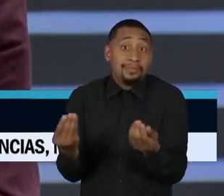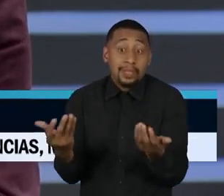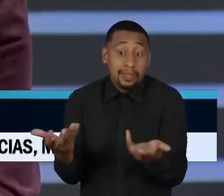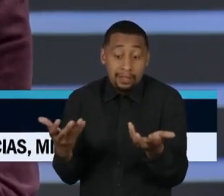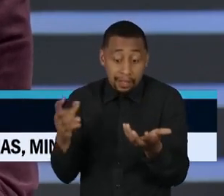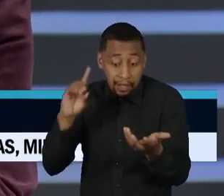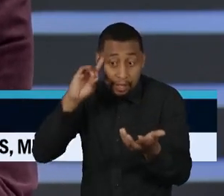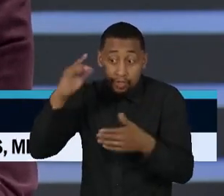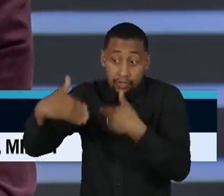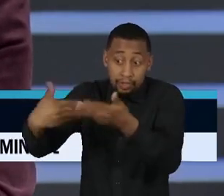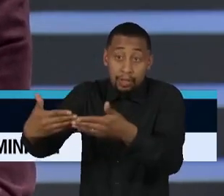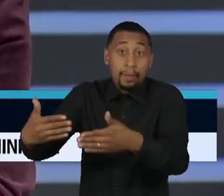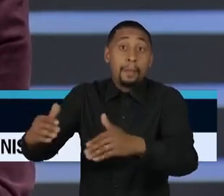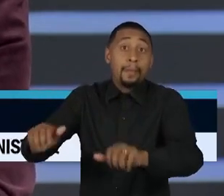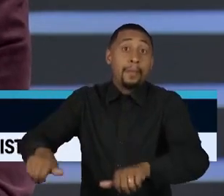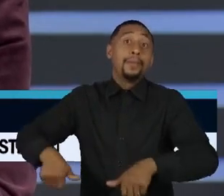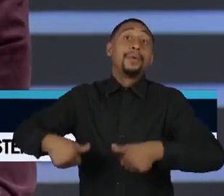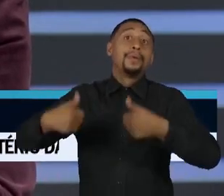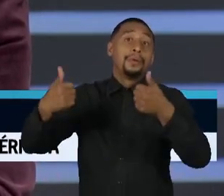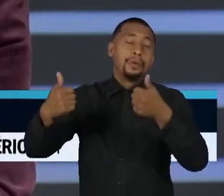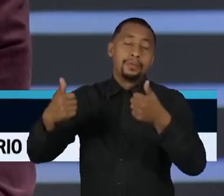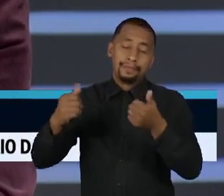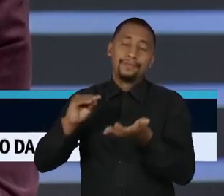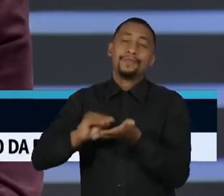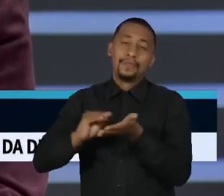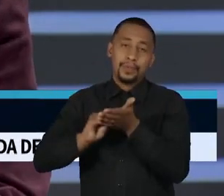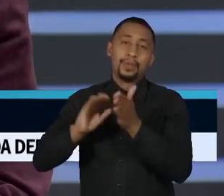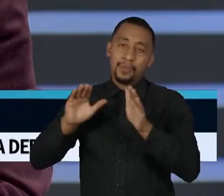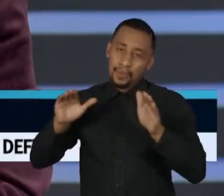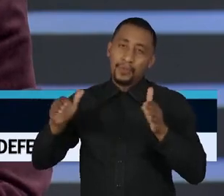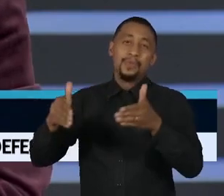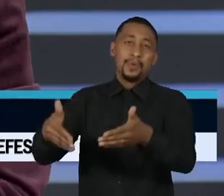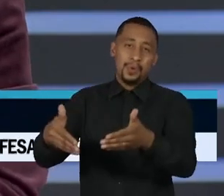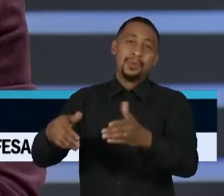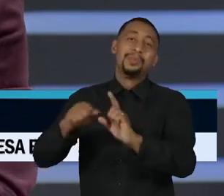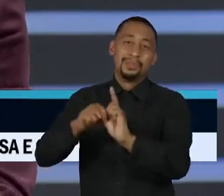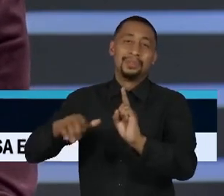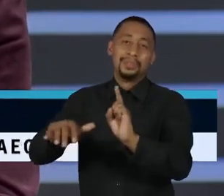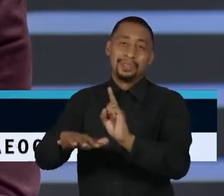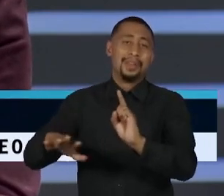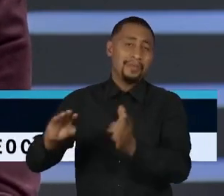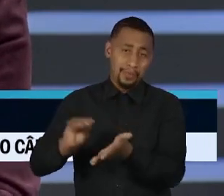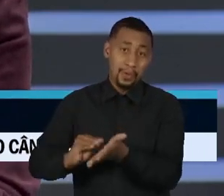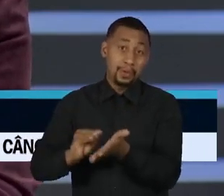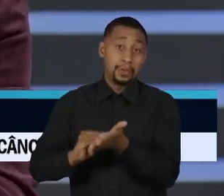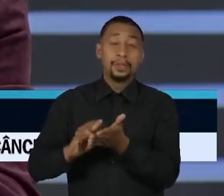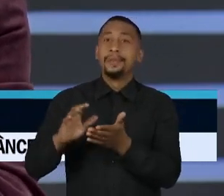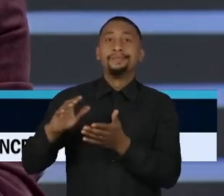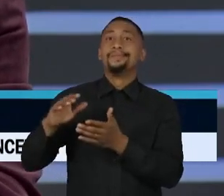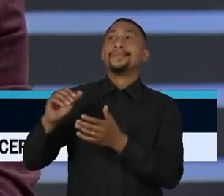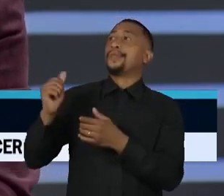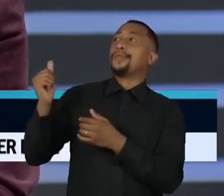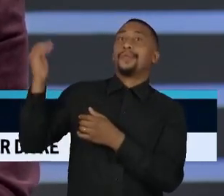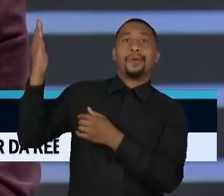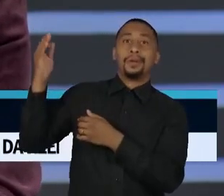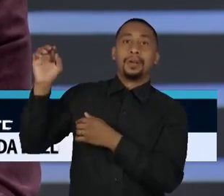melhores. É falta de foco social. Você vai a qualquer país da Europa, qualquer